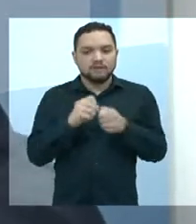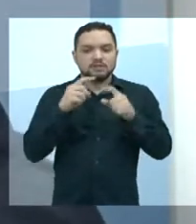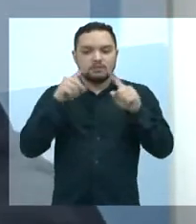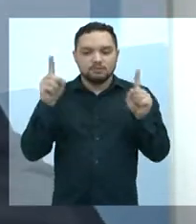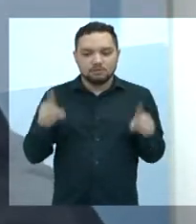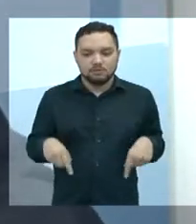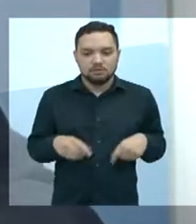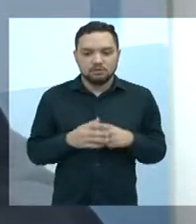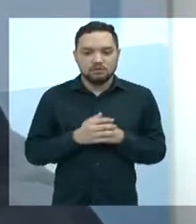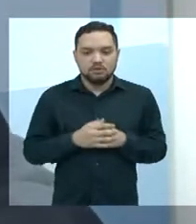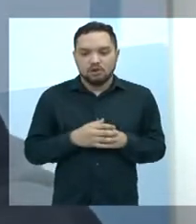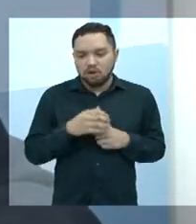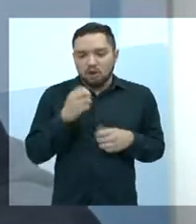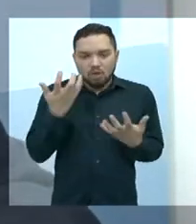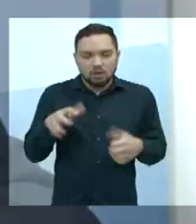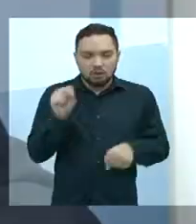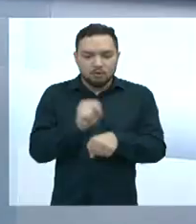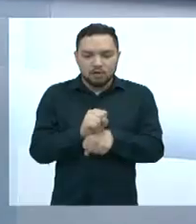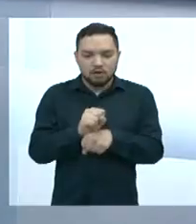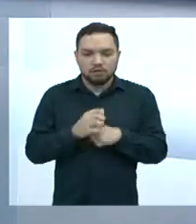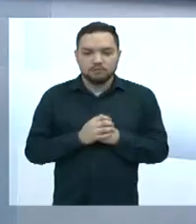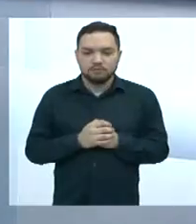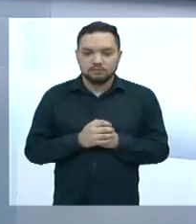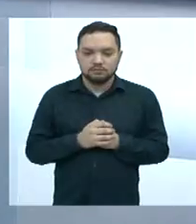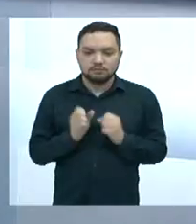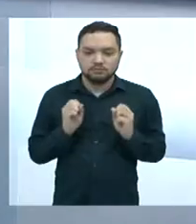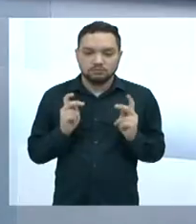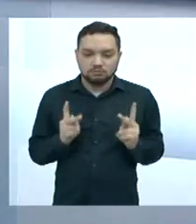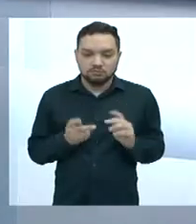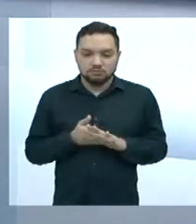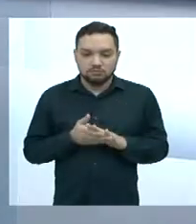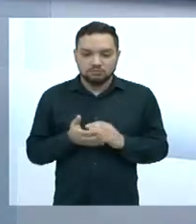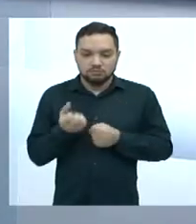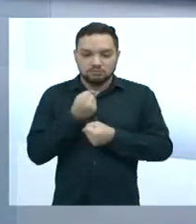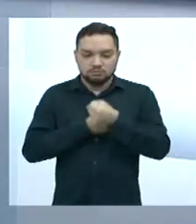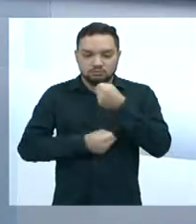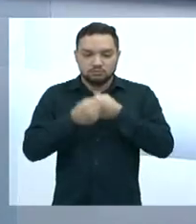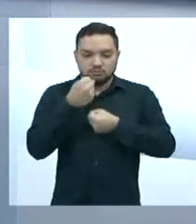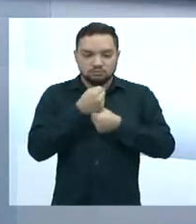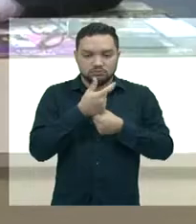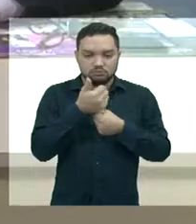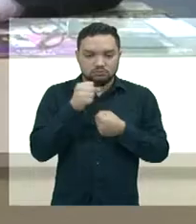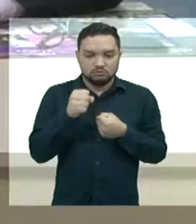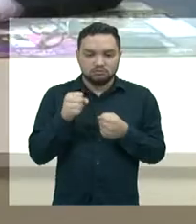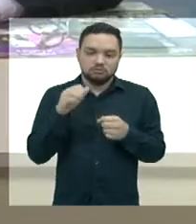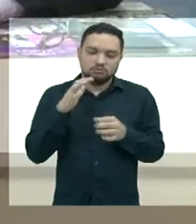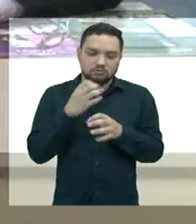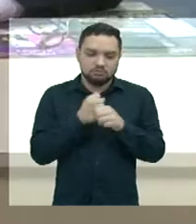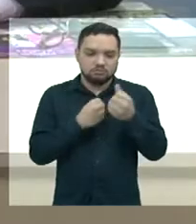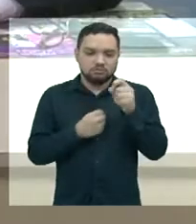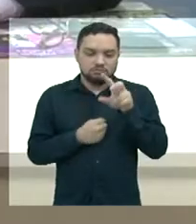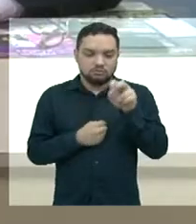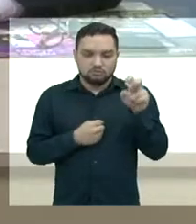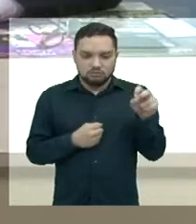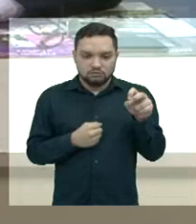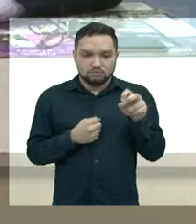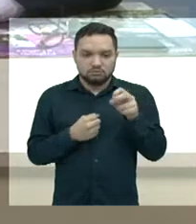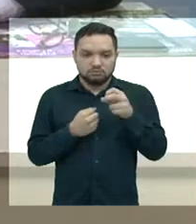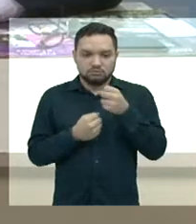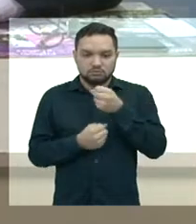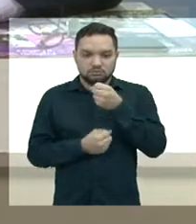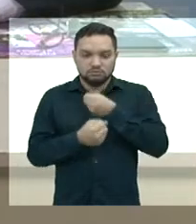tenho pretensão ainda de parar. Muito bem. Em 2008, cerca de 6.500 votos. Em